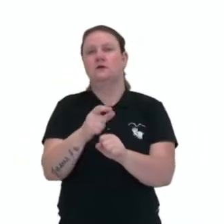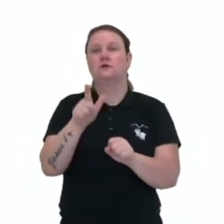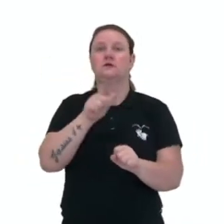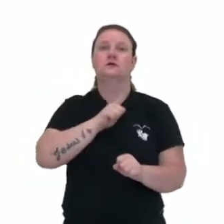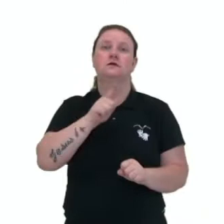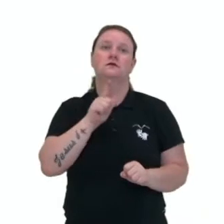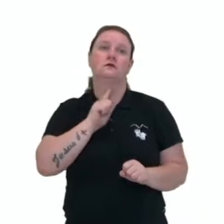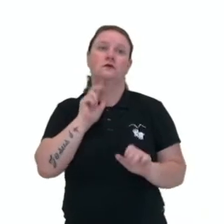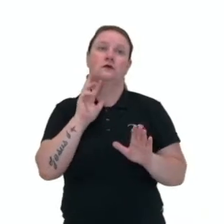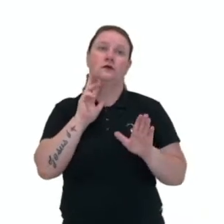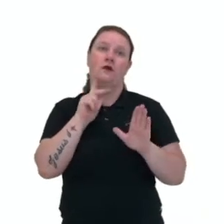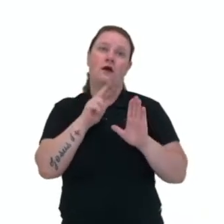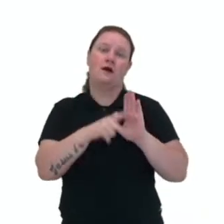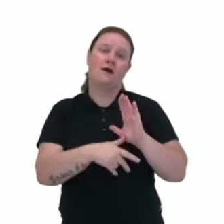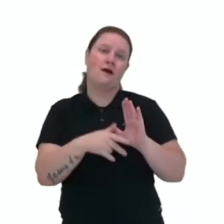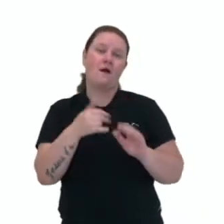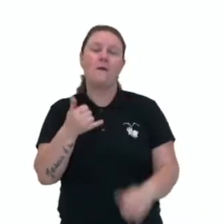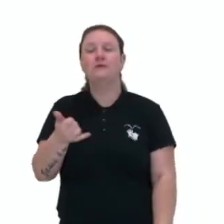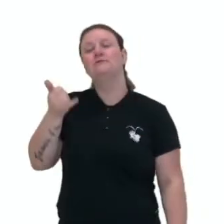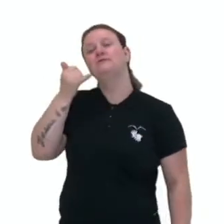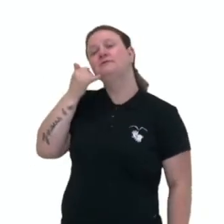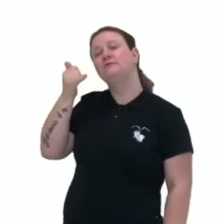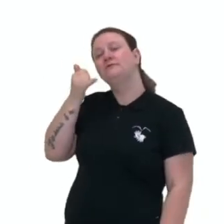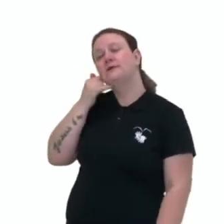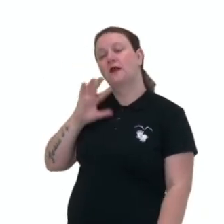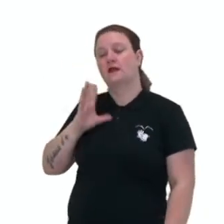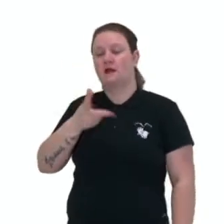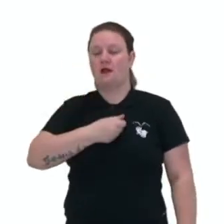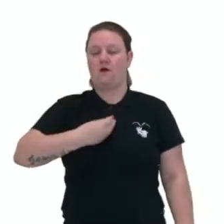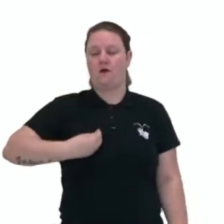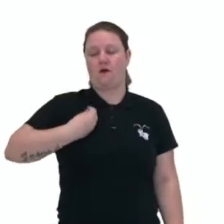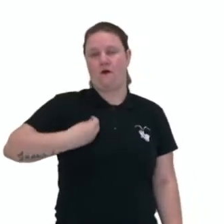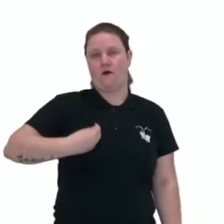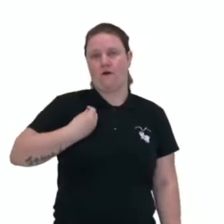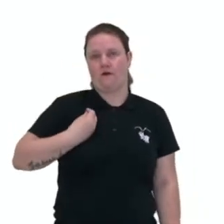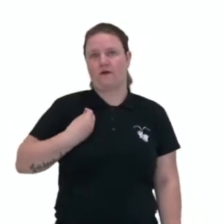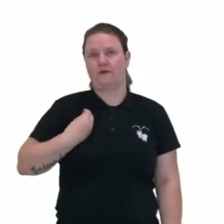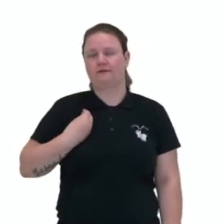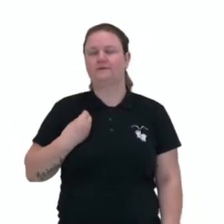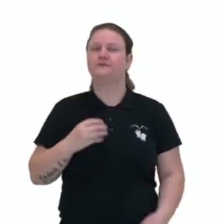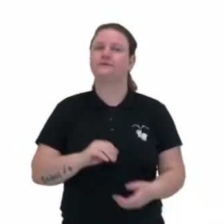minerador, telefonista, salva-vidas, bombeiro, mergulhador,